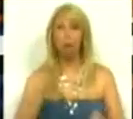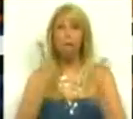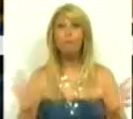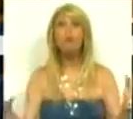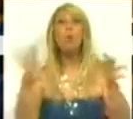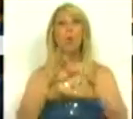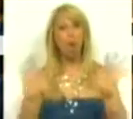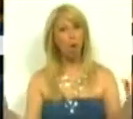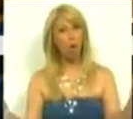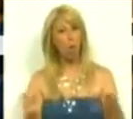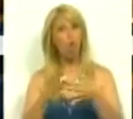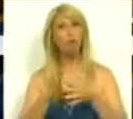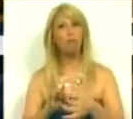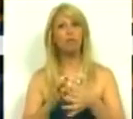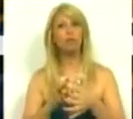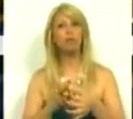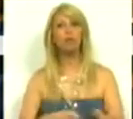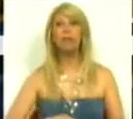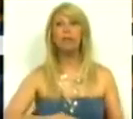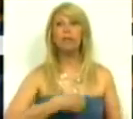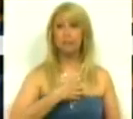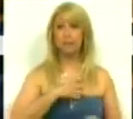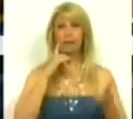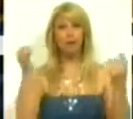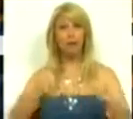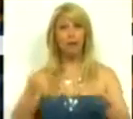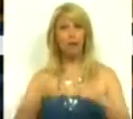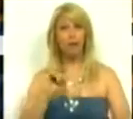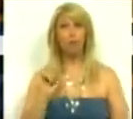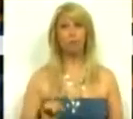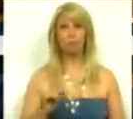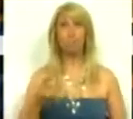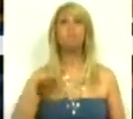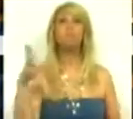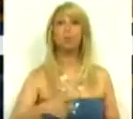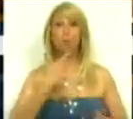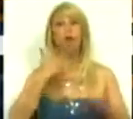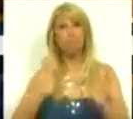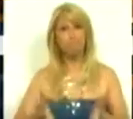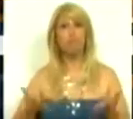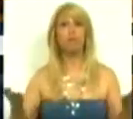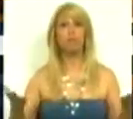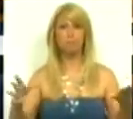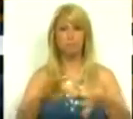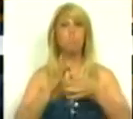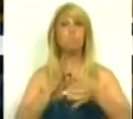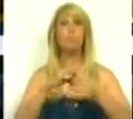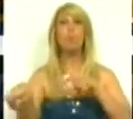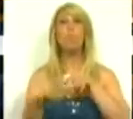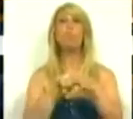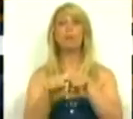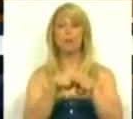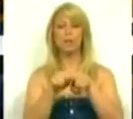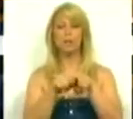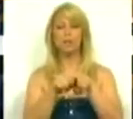de convergência, de sentido de concertação. Portugal precisa da concertação política e